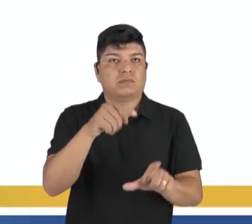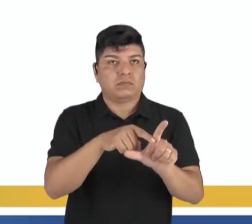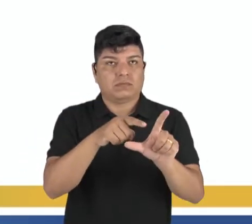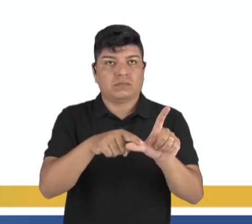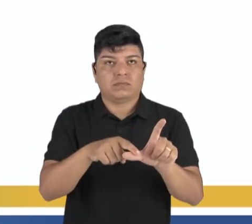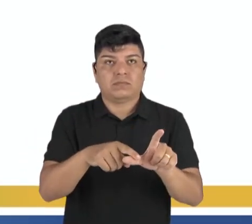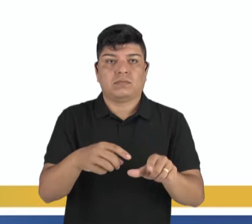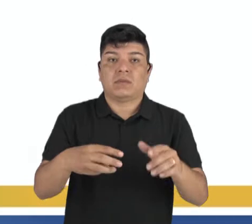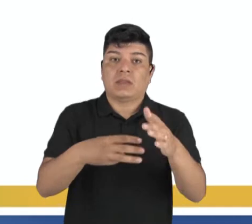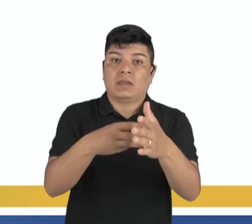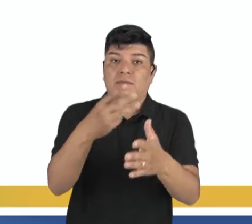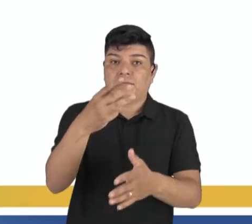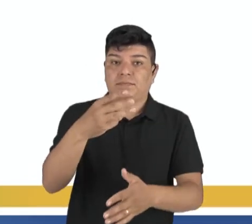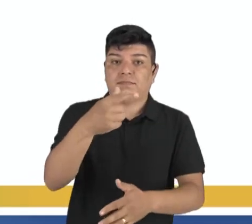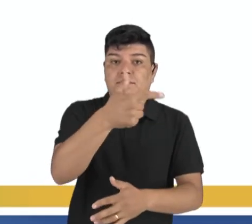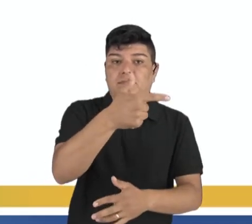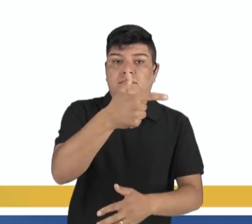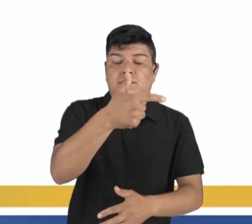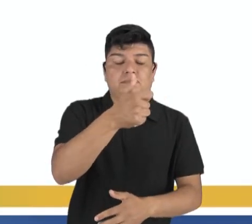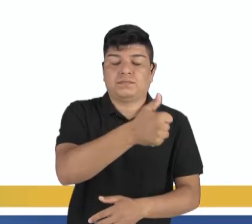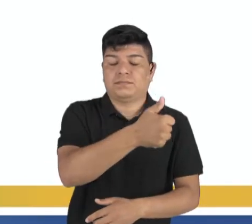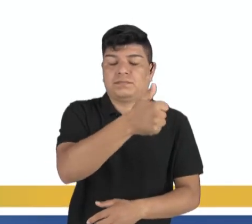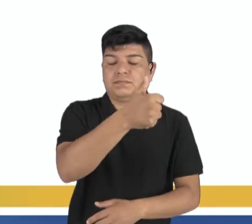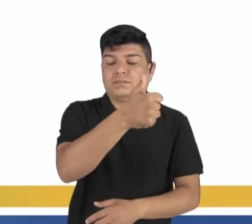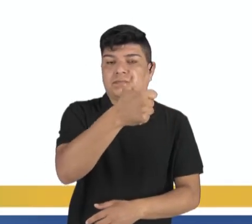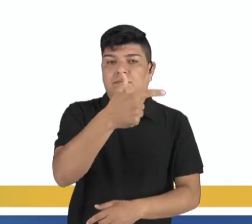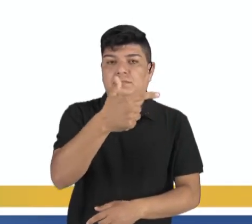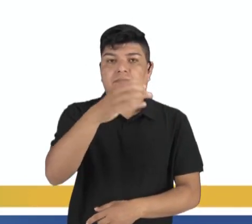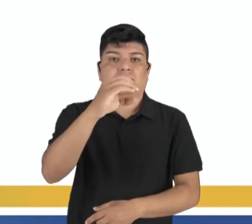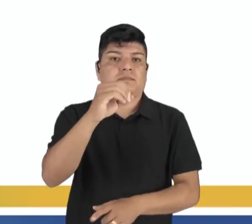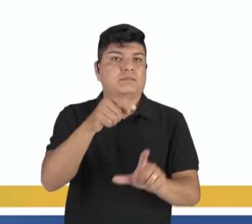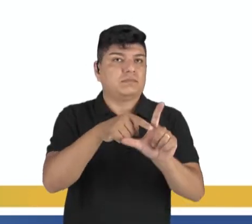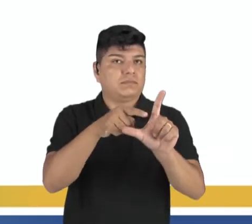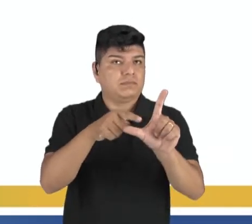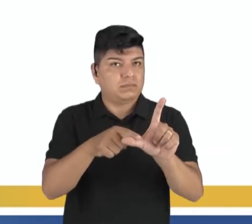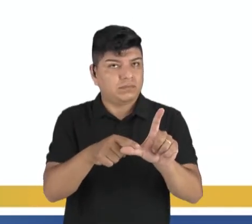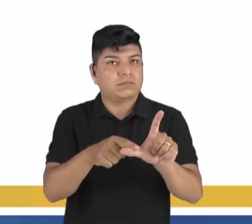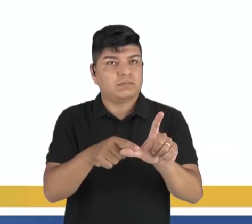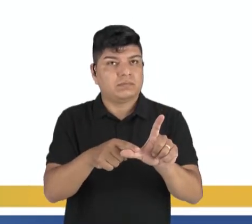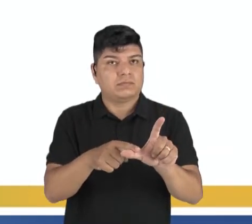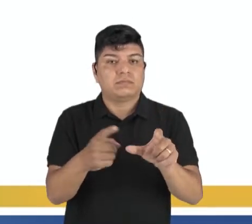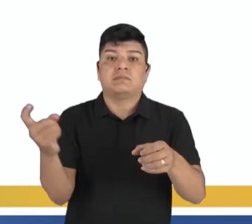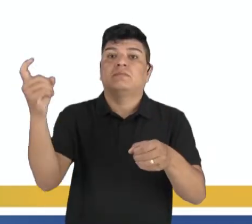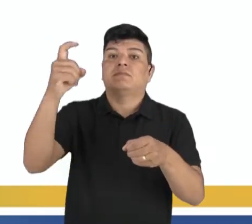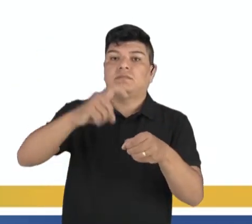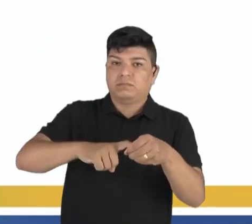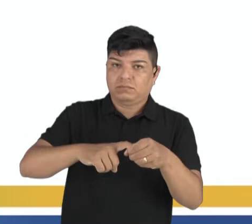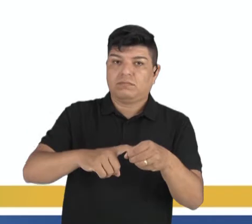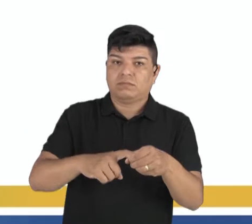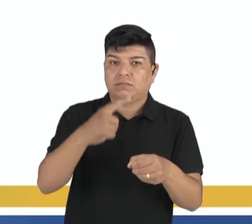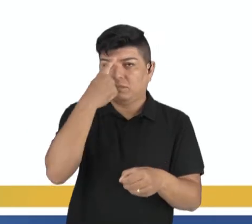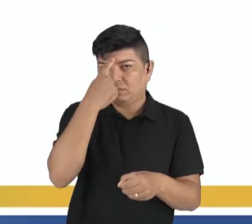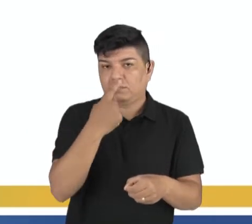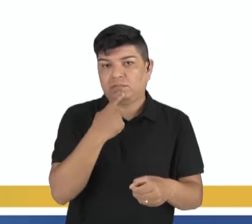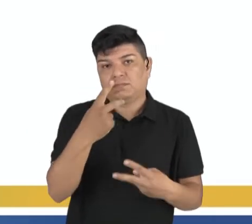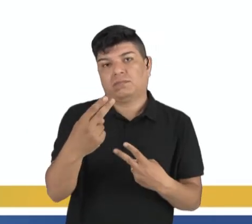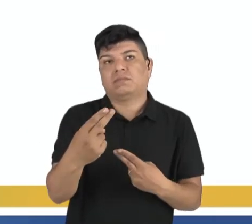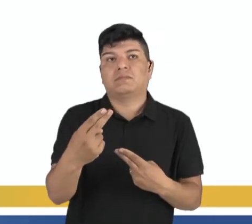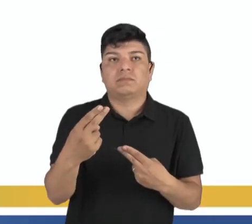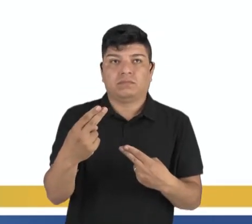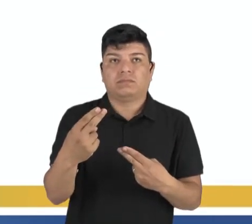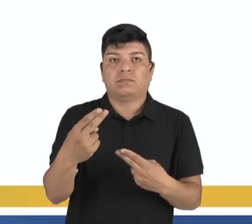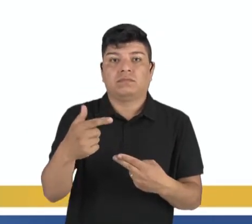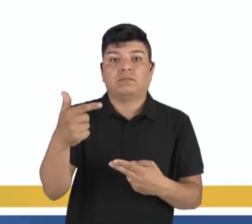três voltas de 120 graus Até ela voltar né rotacional 360° e pareceu a mesma figura ou seja